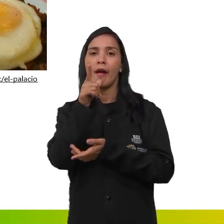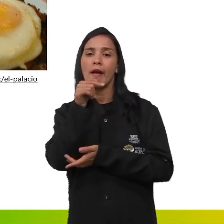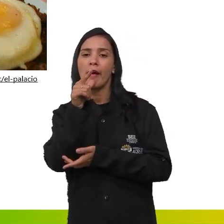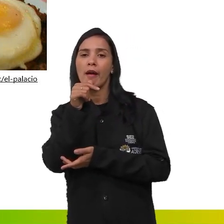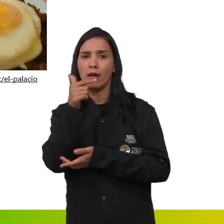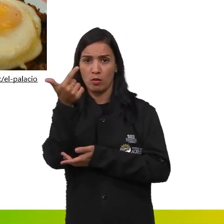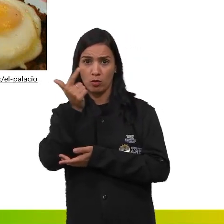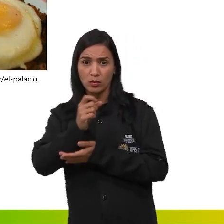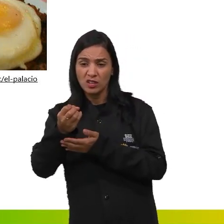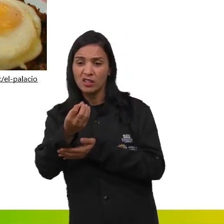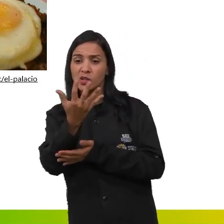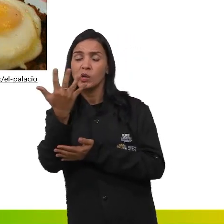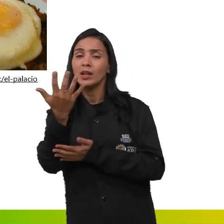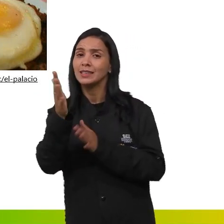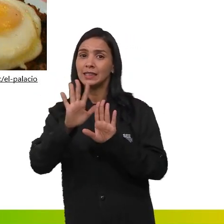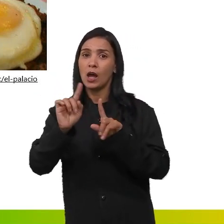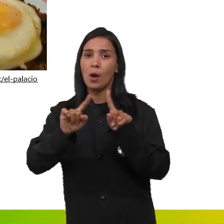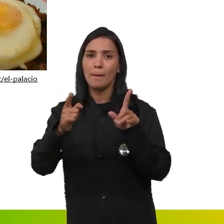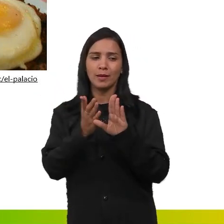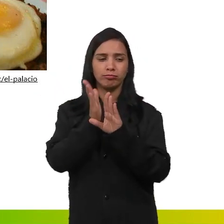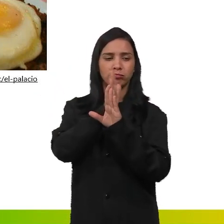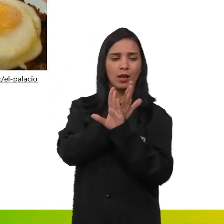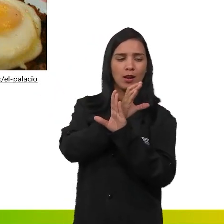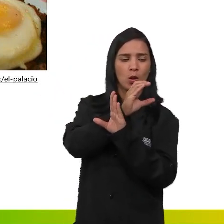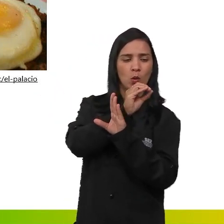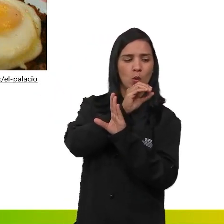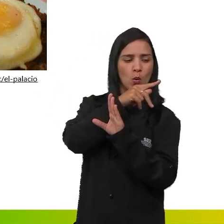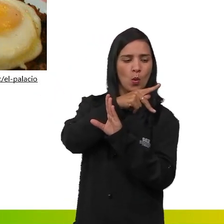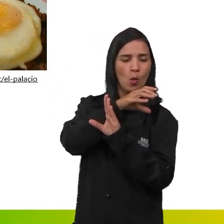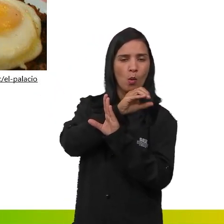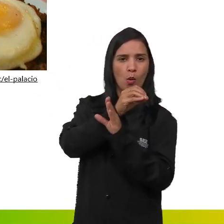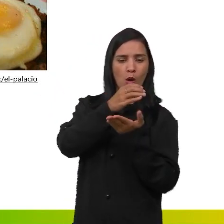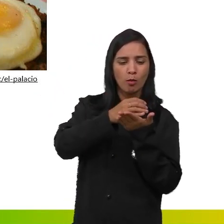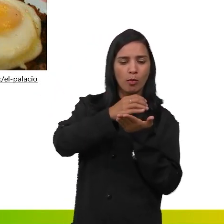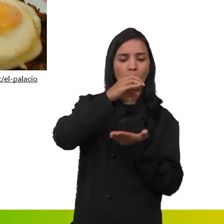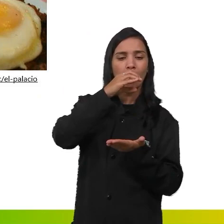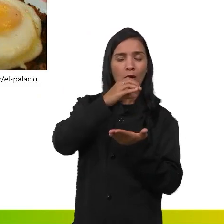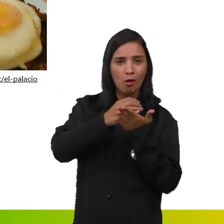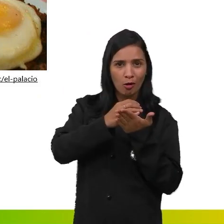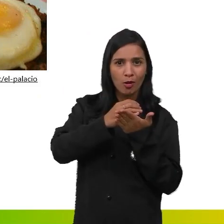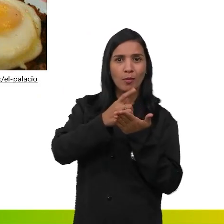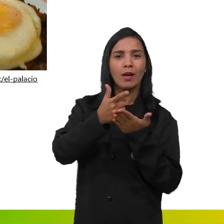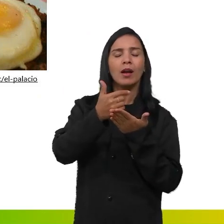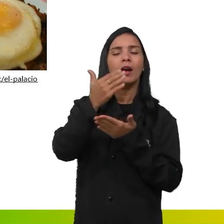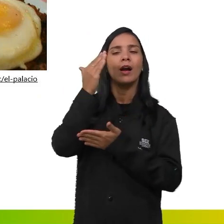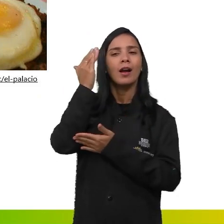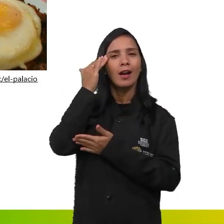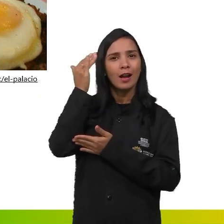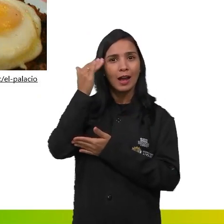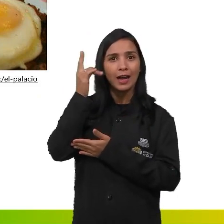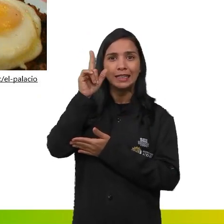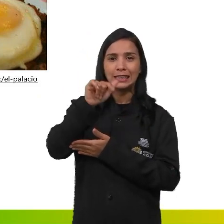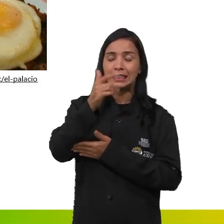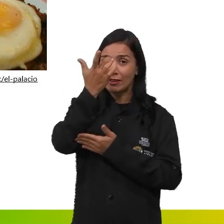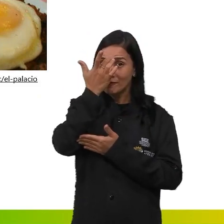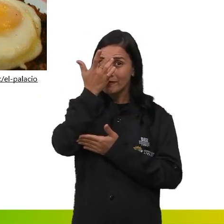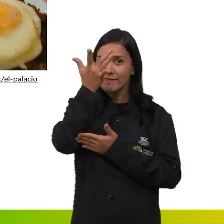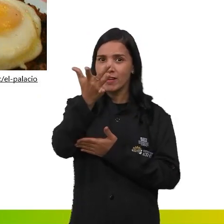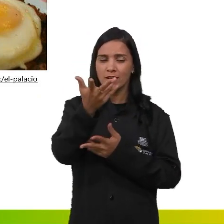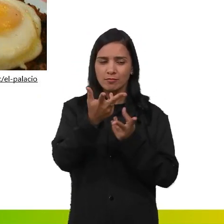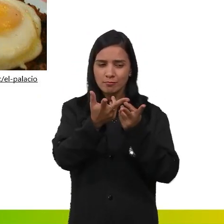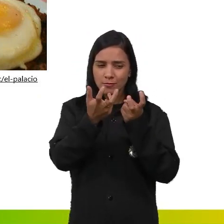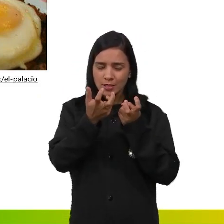os copos, que fica algo bem mais específico, deixa a nossa questão aí mais redonda, digamos assim.